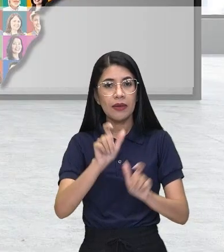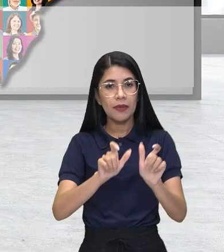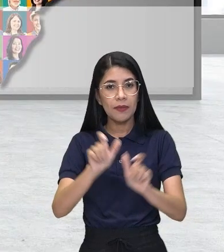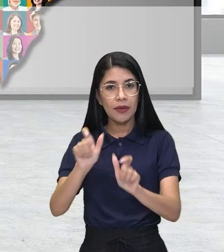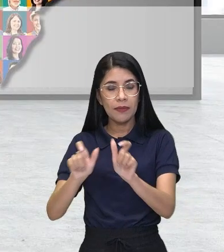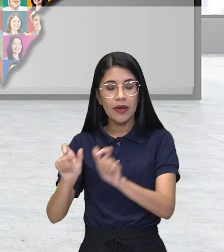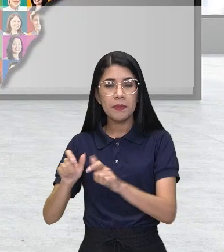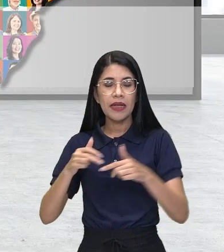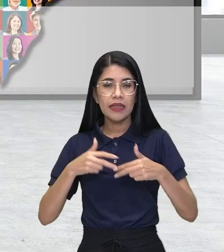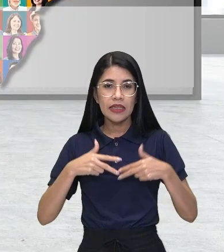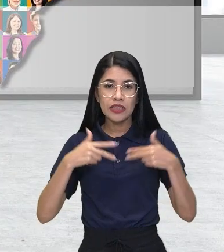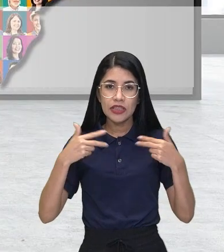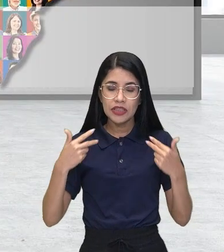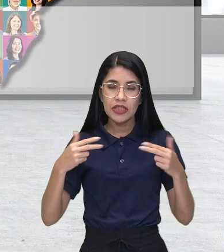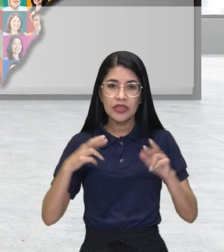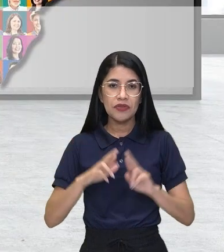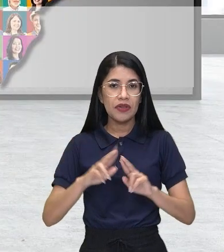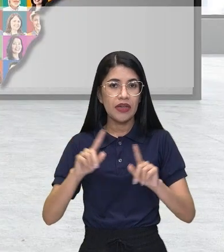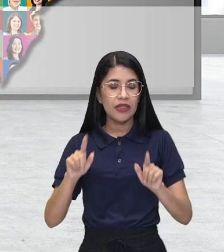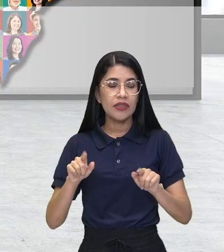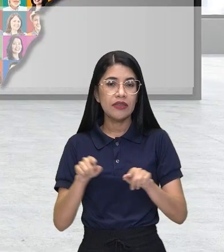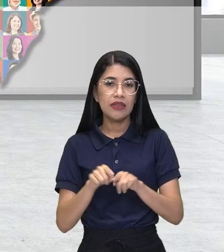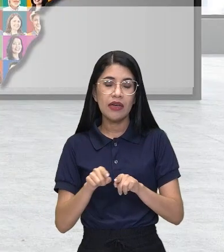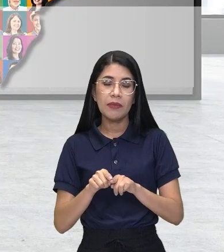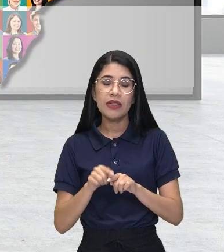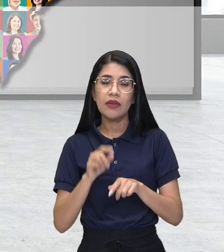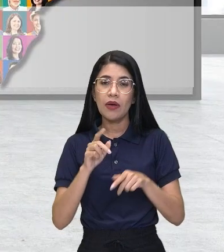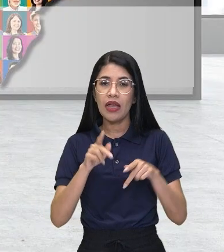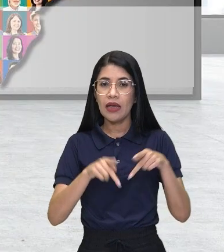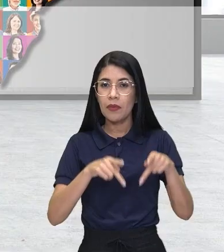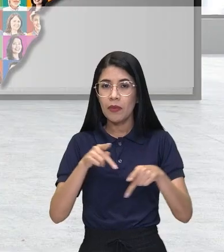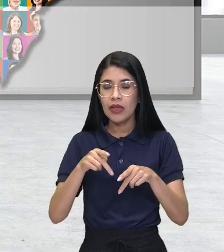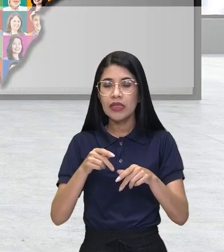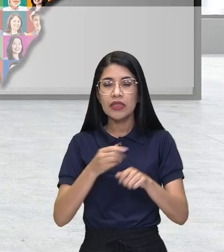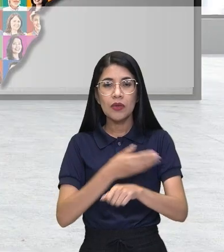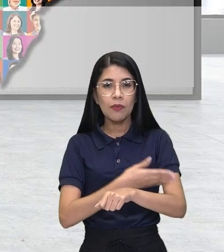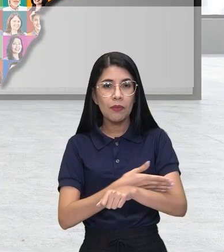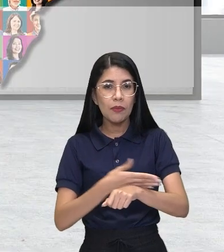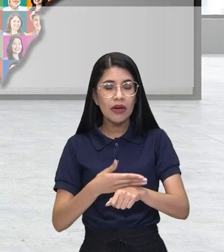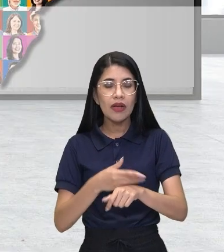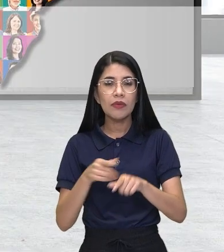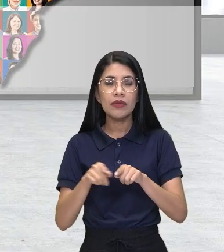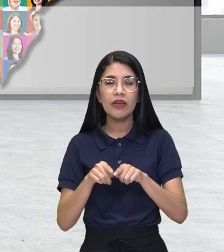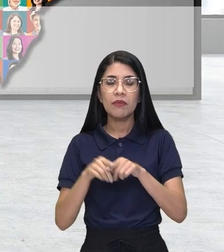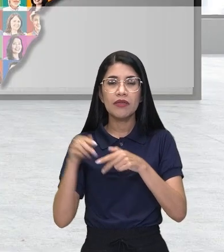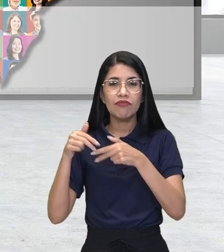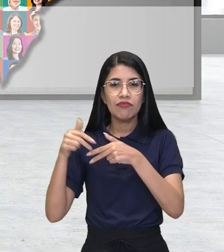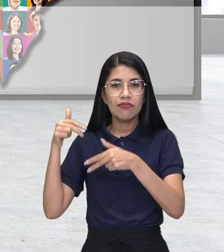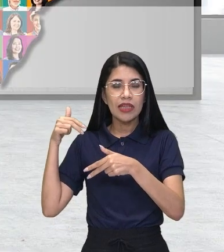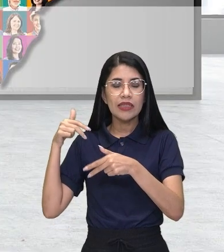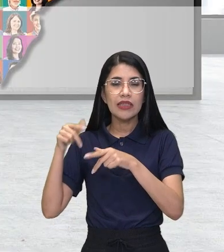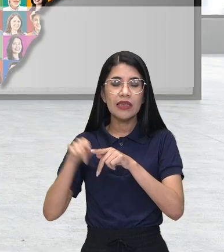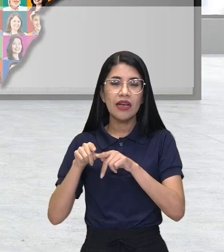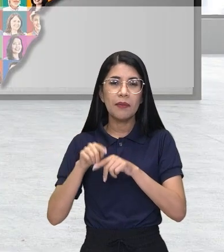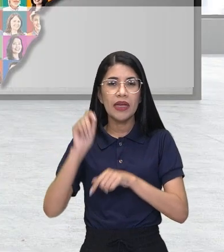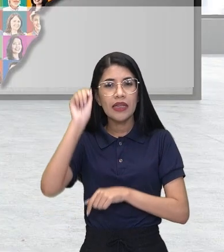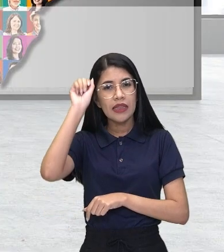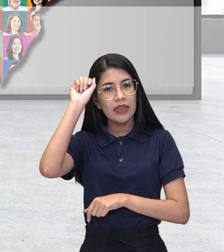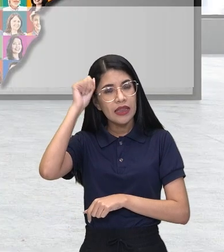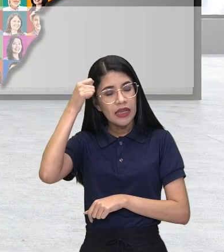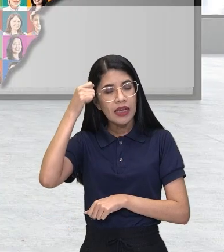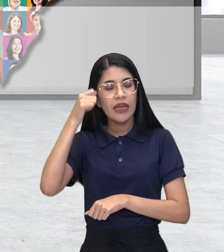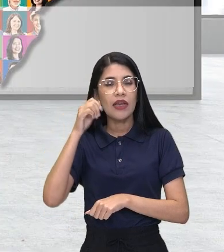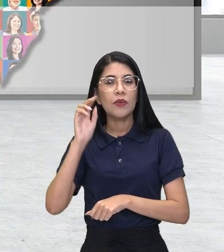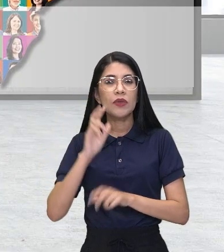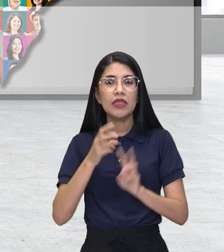características étnicas. Então a gente tem ali população branca, descendentes ali, população negra, população